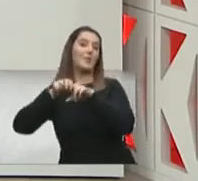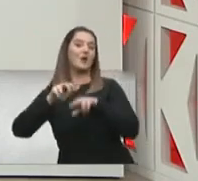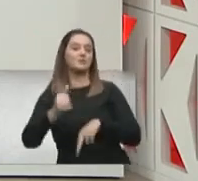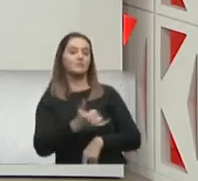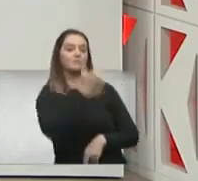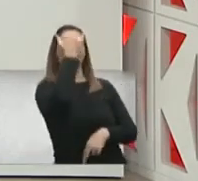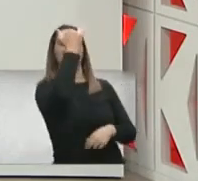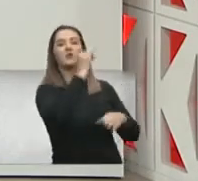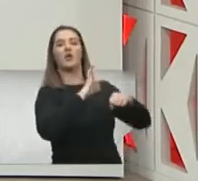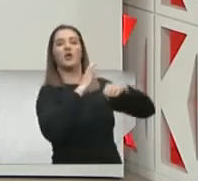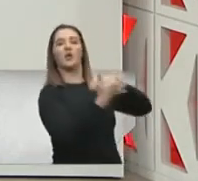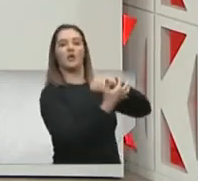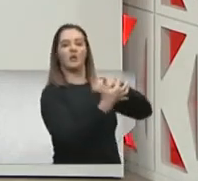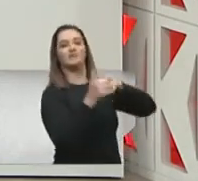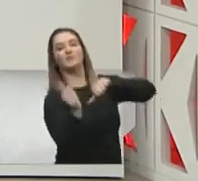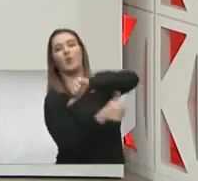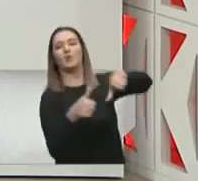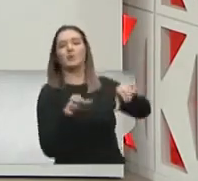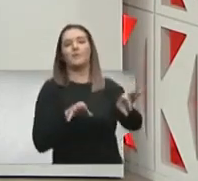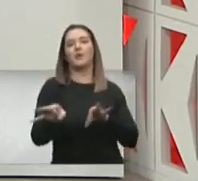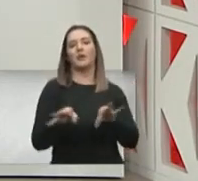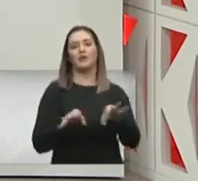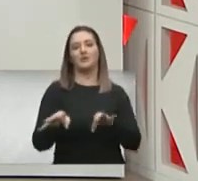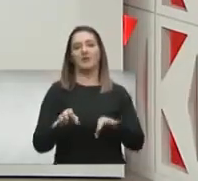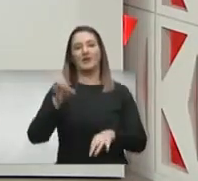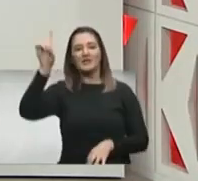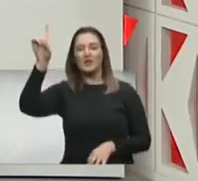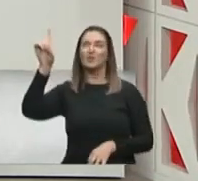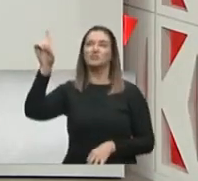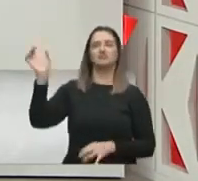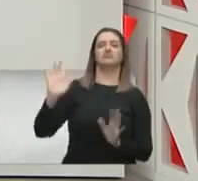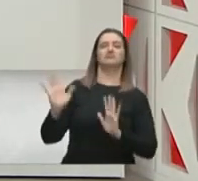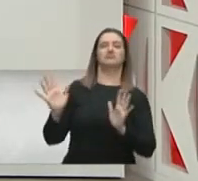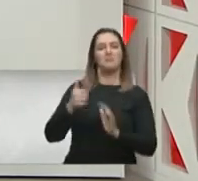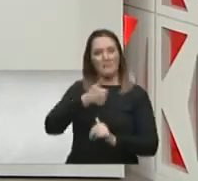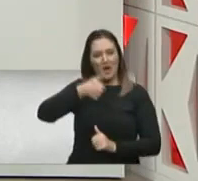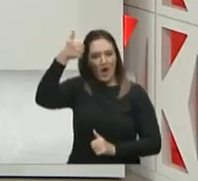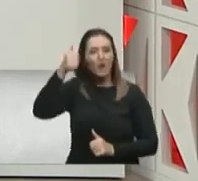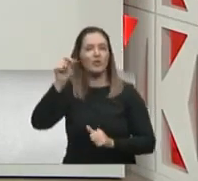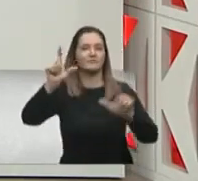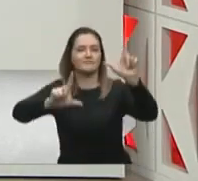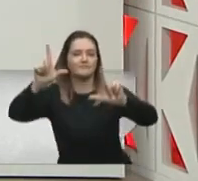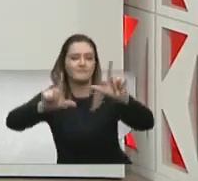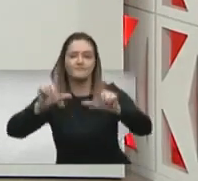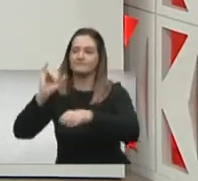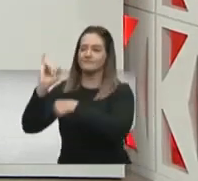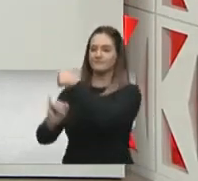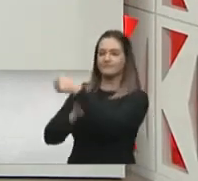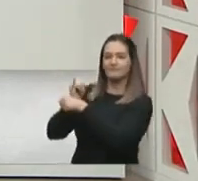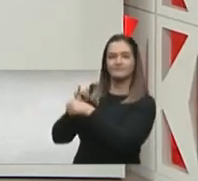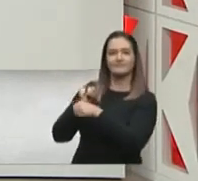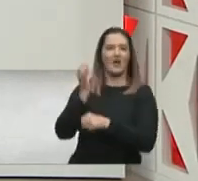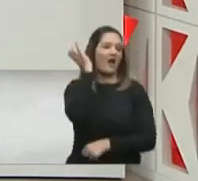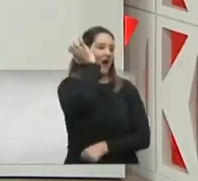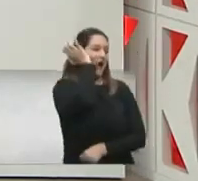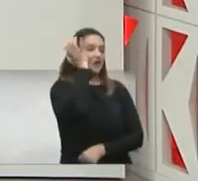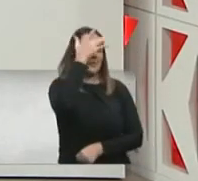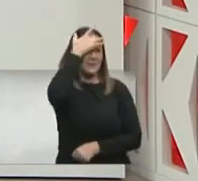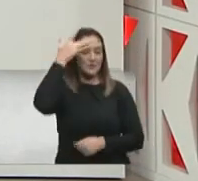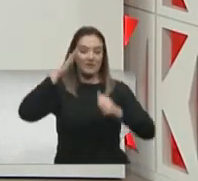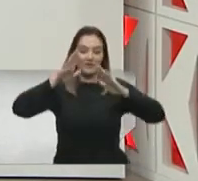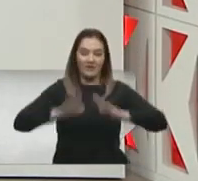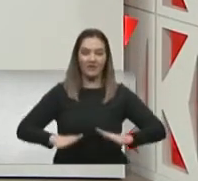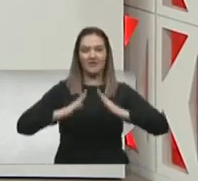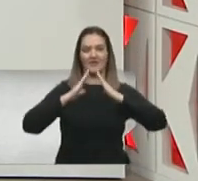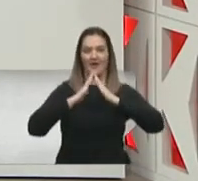mundial, os planos foram mudados. Deus disse: não, vai para a televisão, vai para o rádio, vai para a internet, as pessoas vão estar em casa e eu